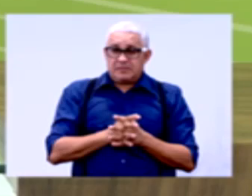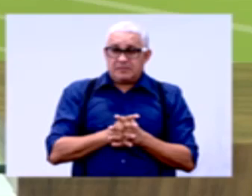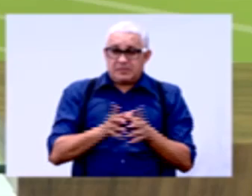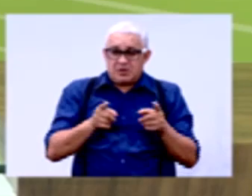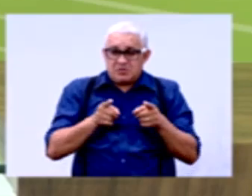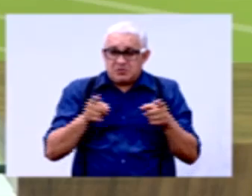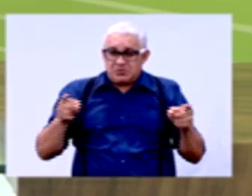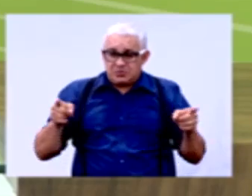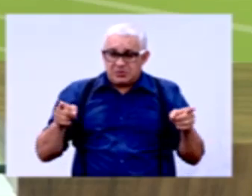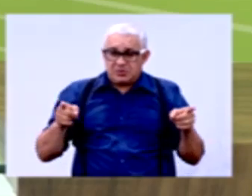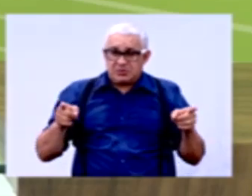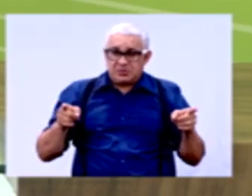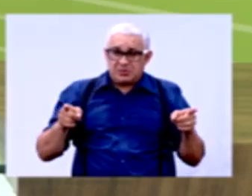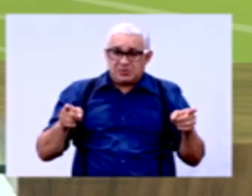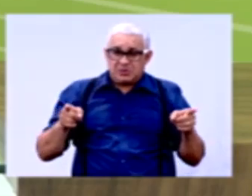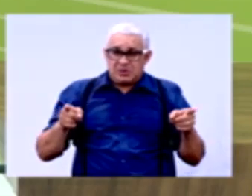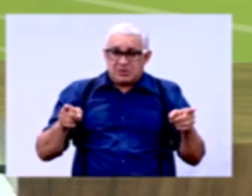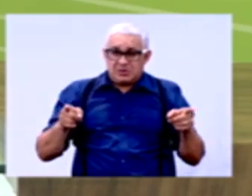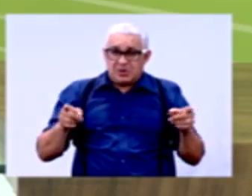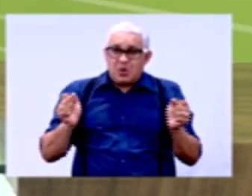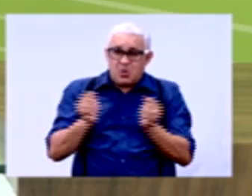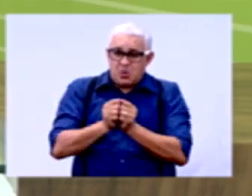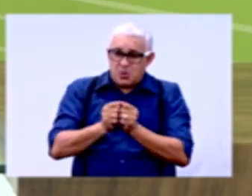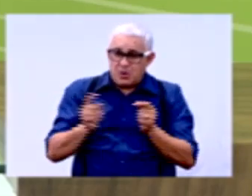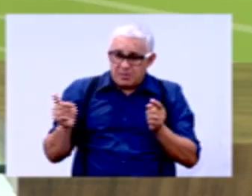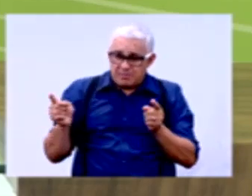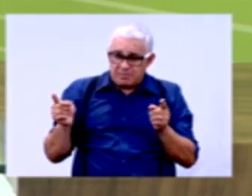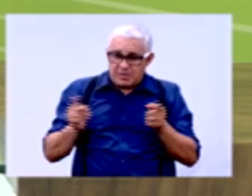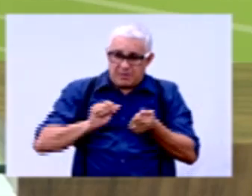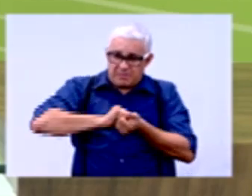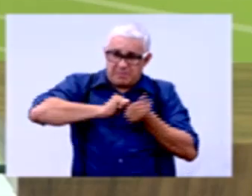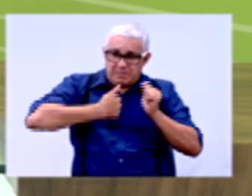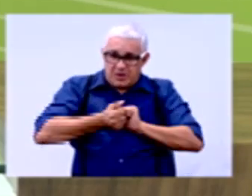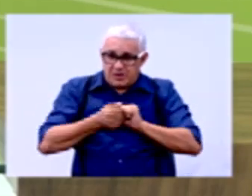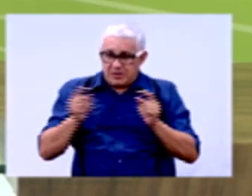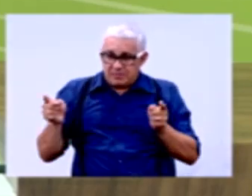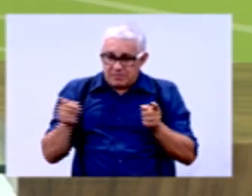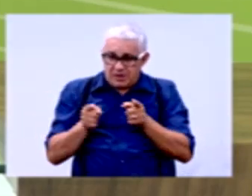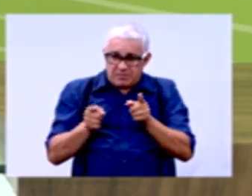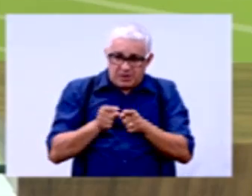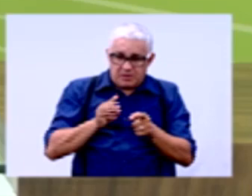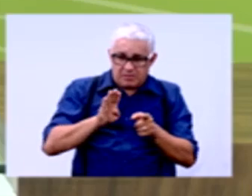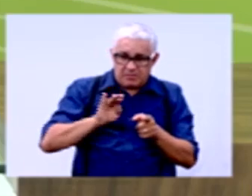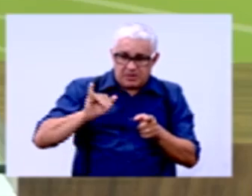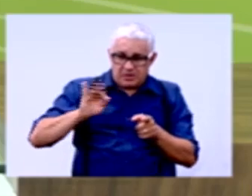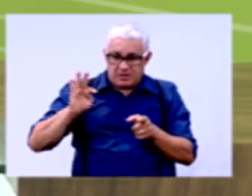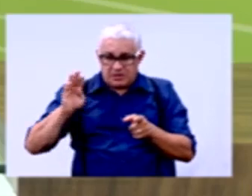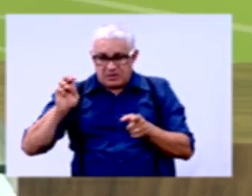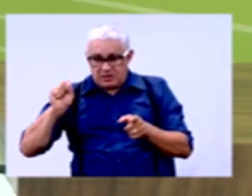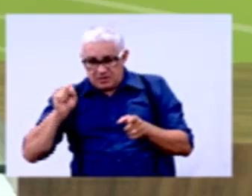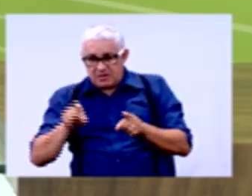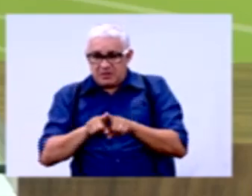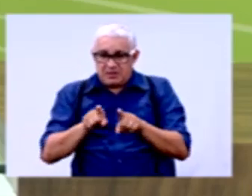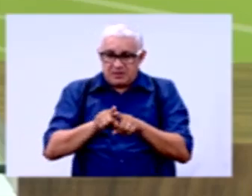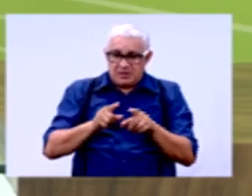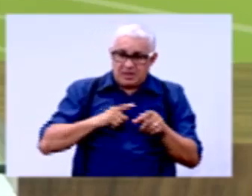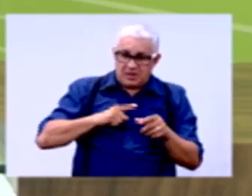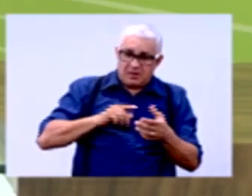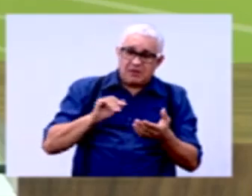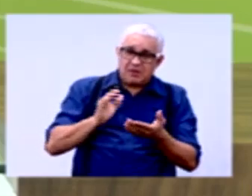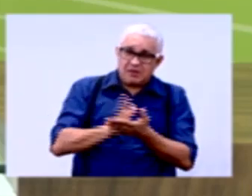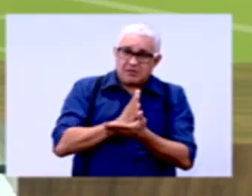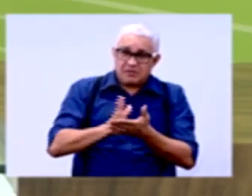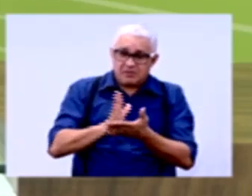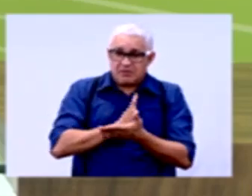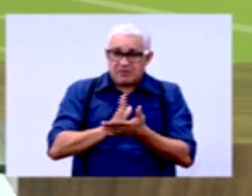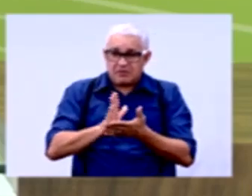espaçamentos, fazer junções de bits idênticos. Existem técnicas que